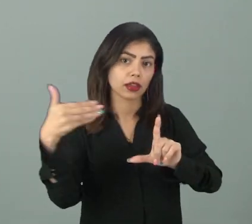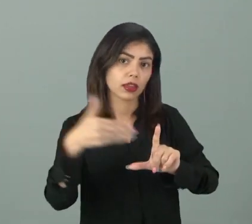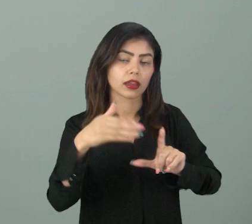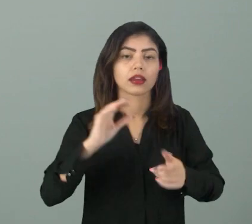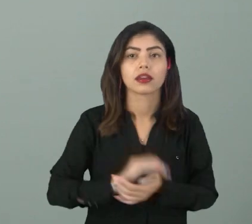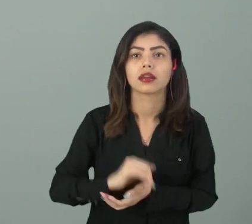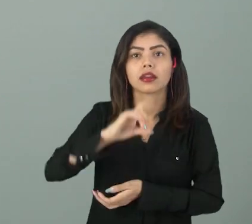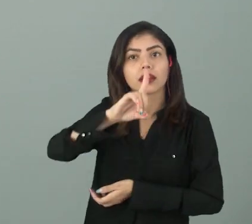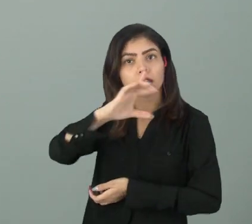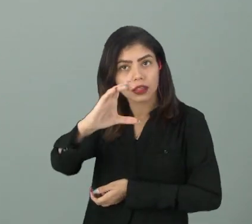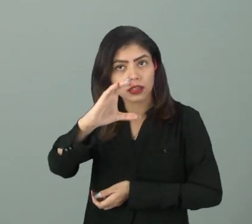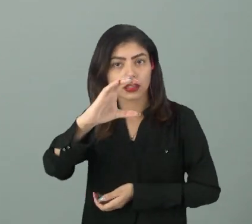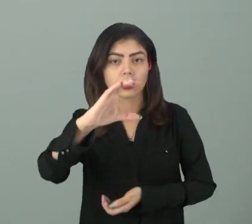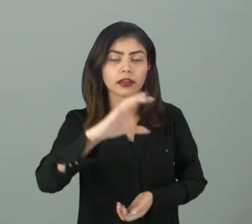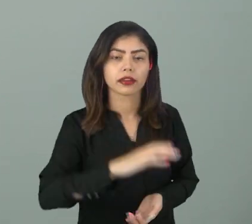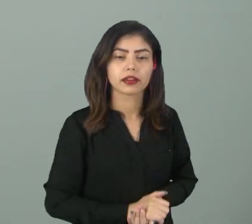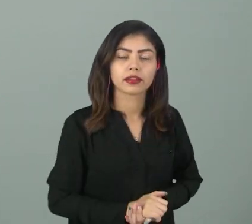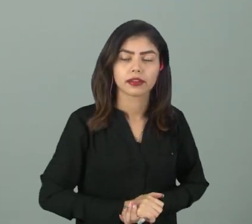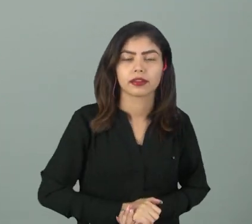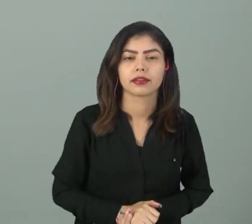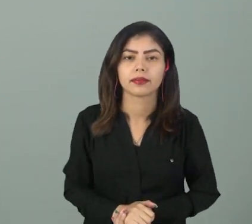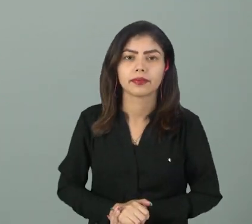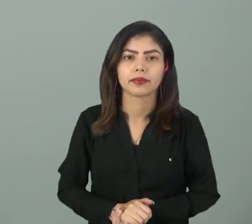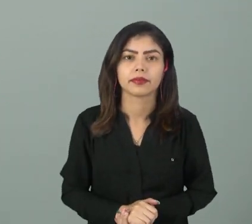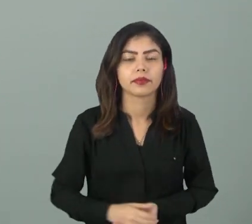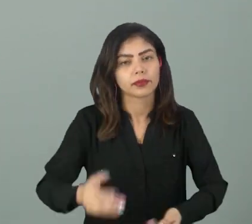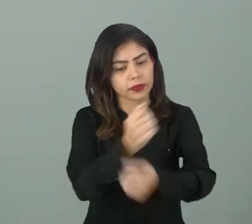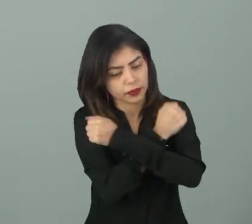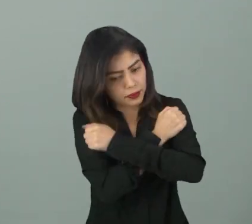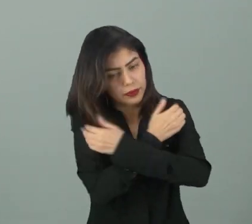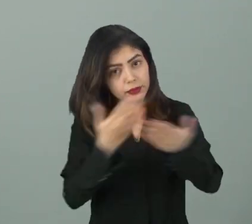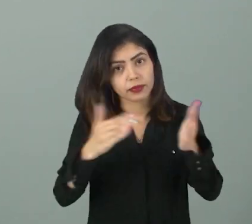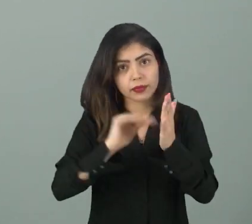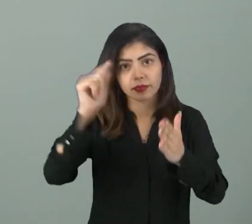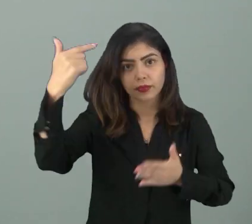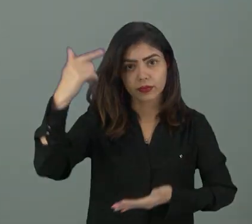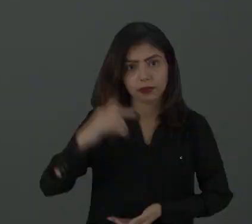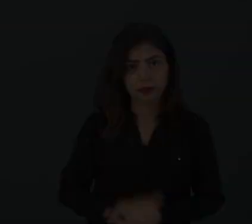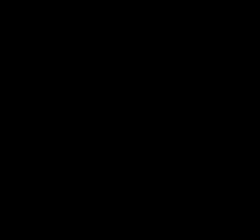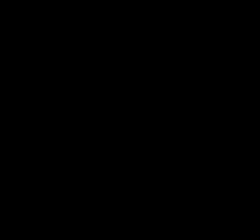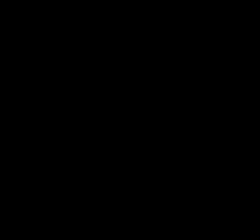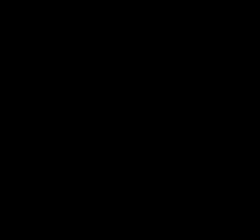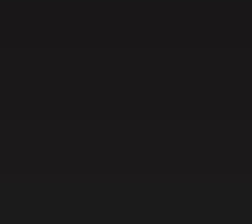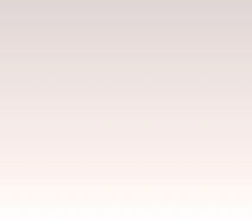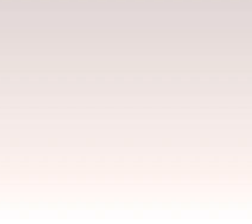componente curricular, basta acessar a plataforma Eduque. Um abraço e até a próxima!